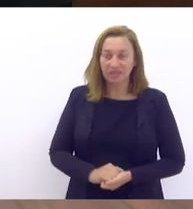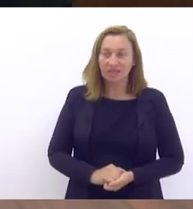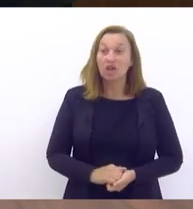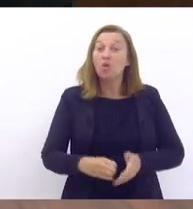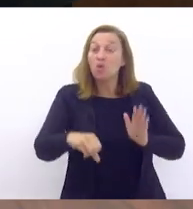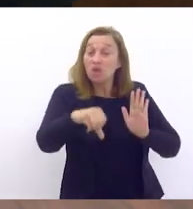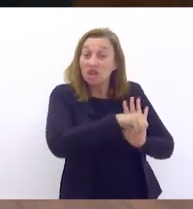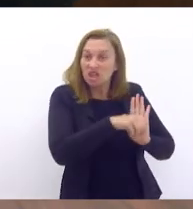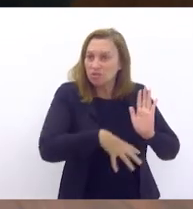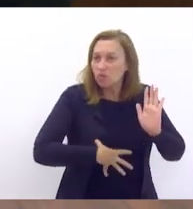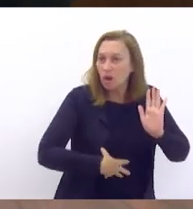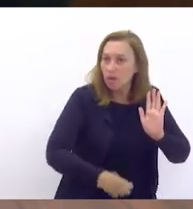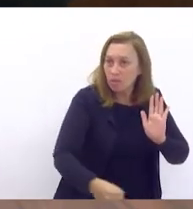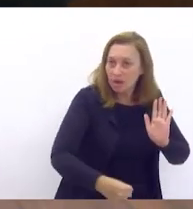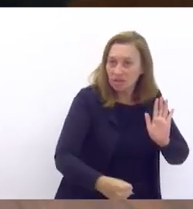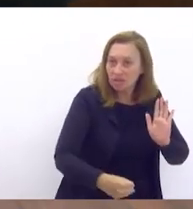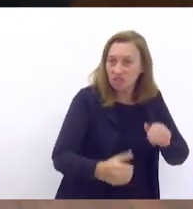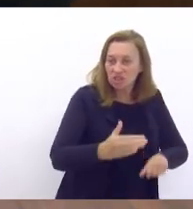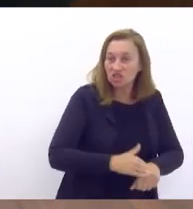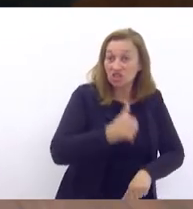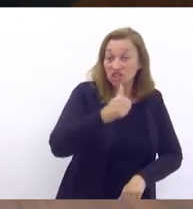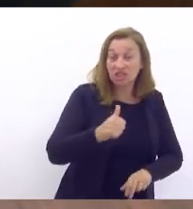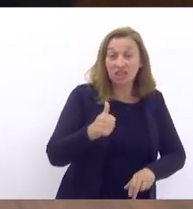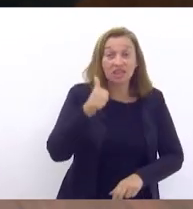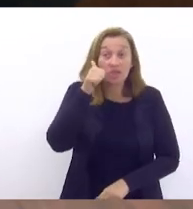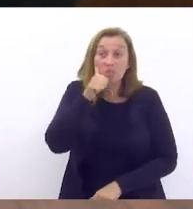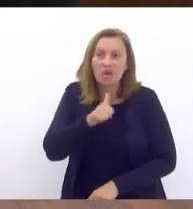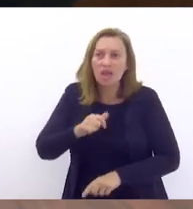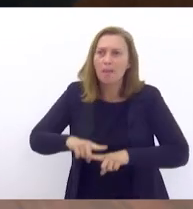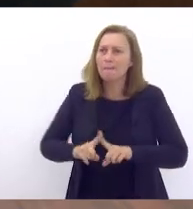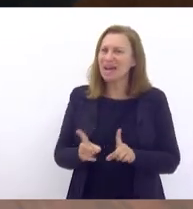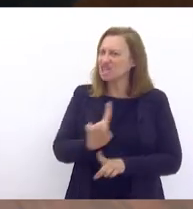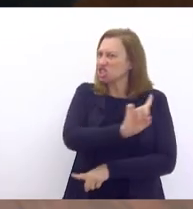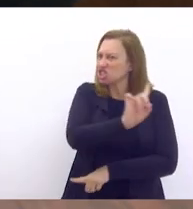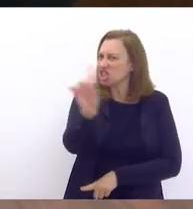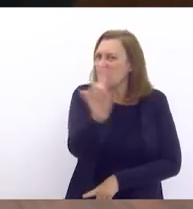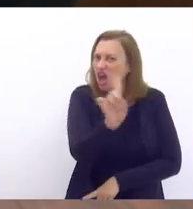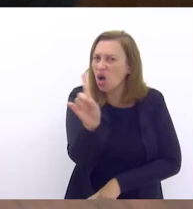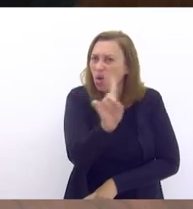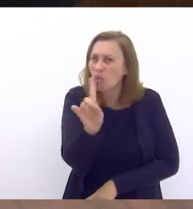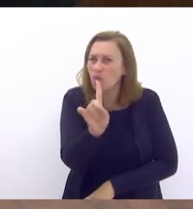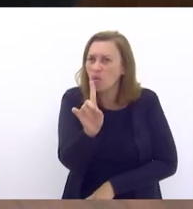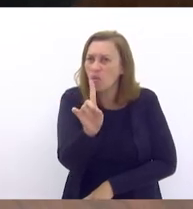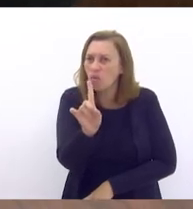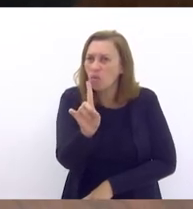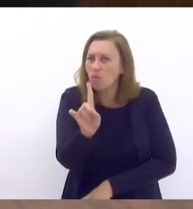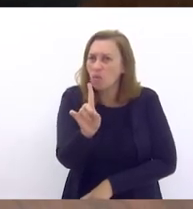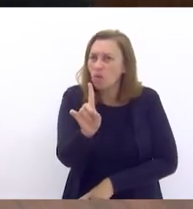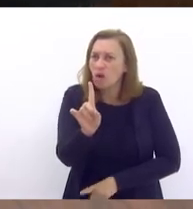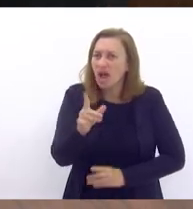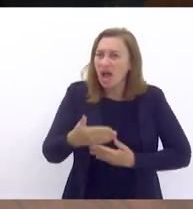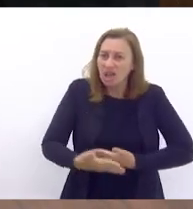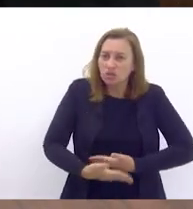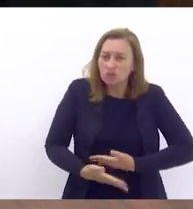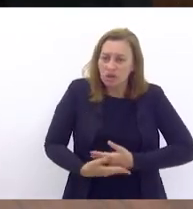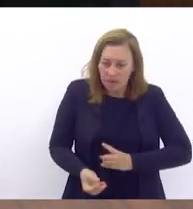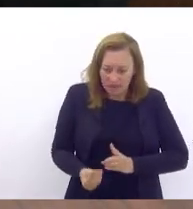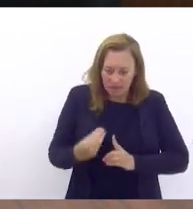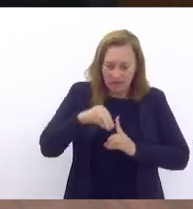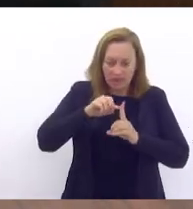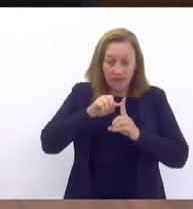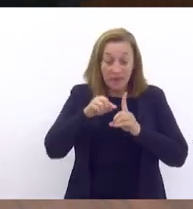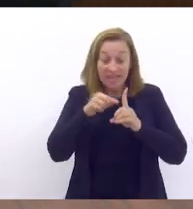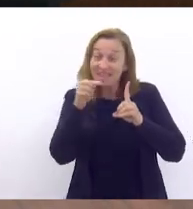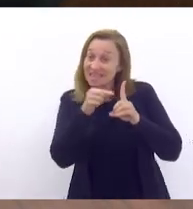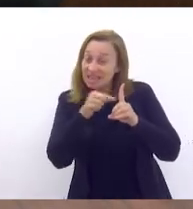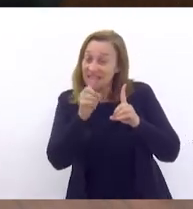criminalização do aborto viola a dignidade da mulher, mas não a do embrião, porque este, apesar de